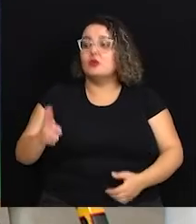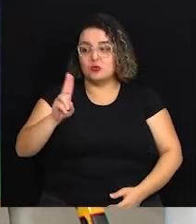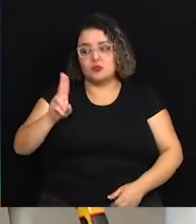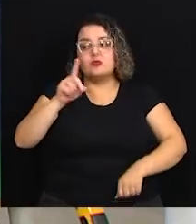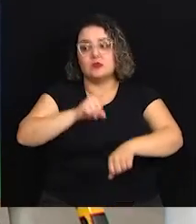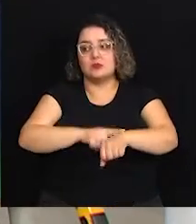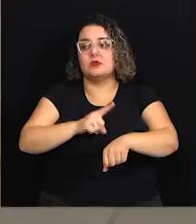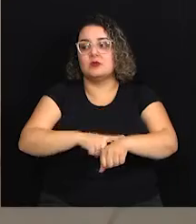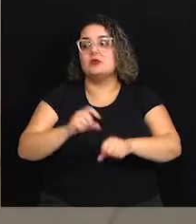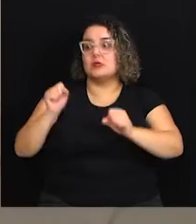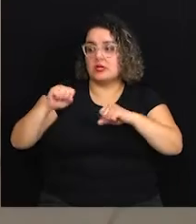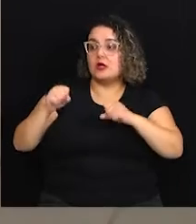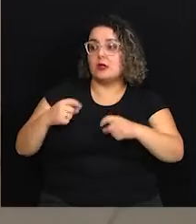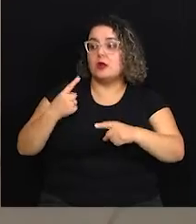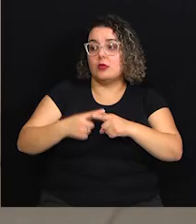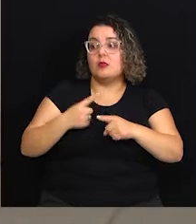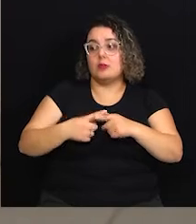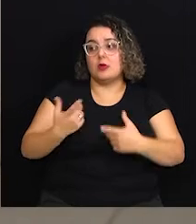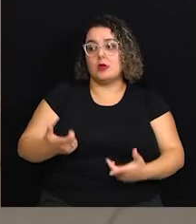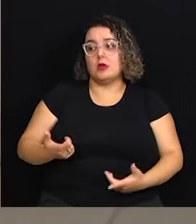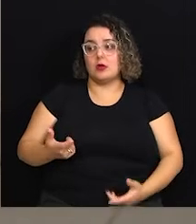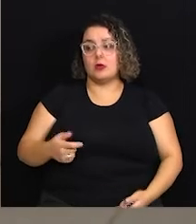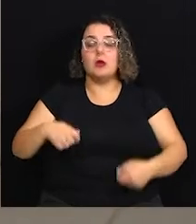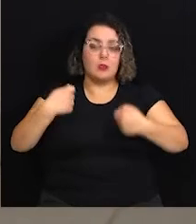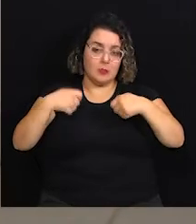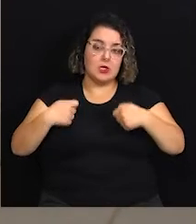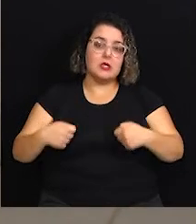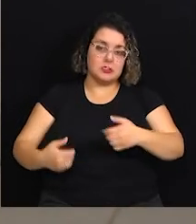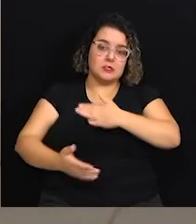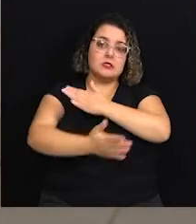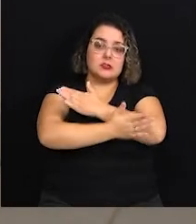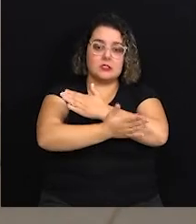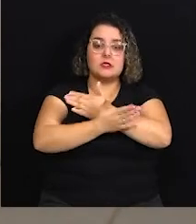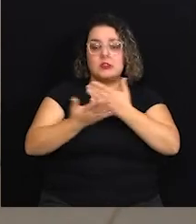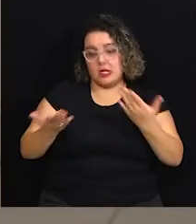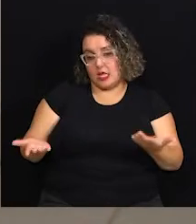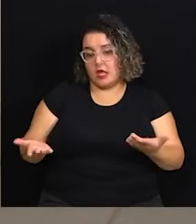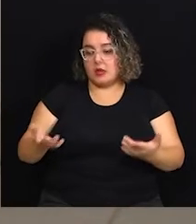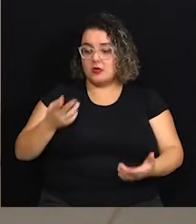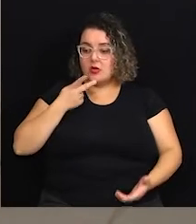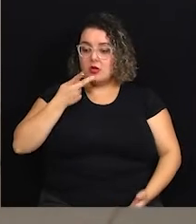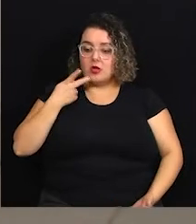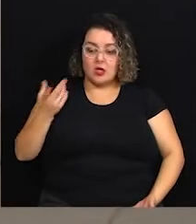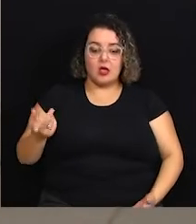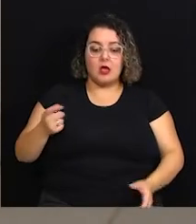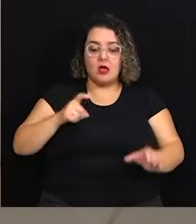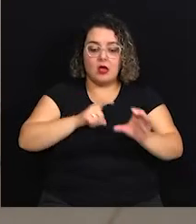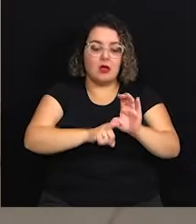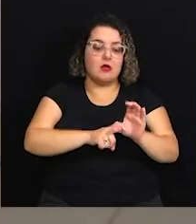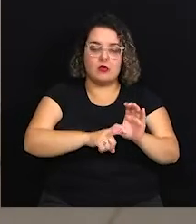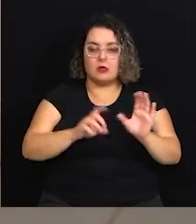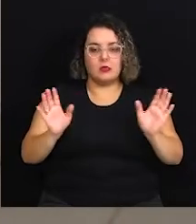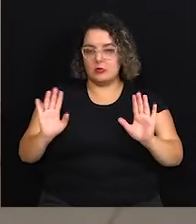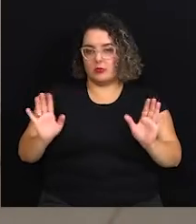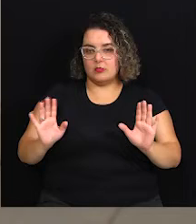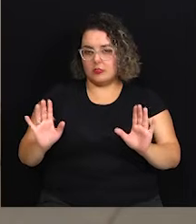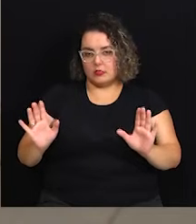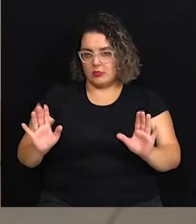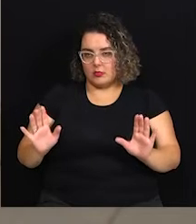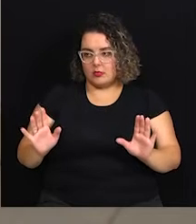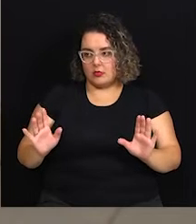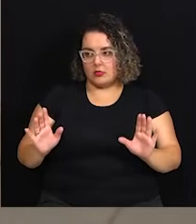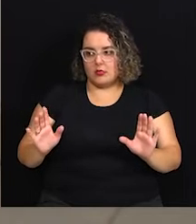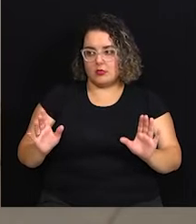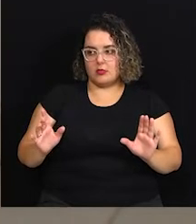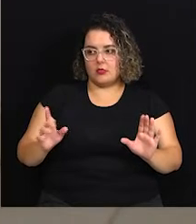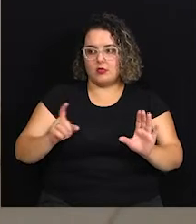tempo. Sim, porque você precisa de ajuda, não é? A gente fala, ah, não, eu sou dependente. Não, mesmo que